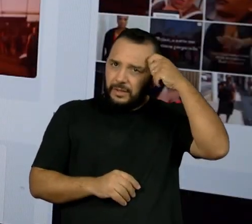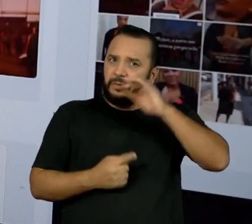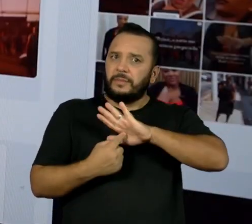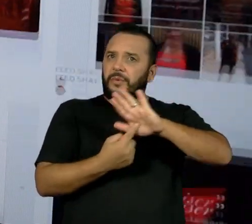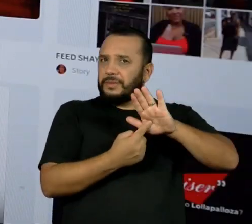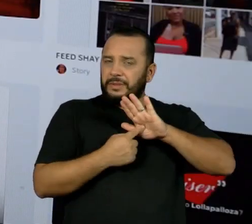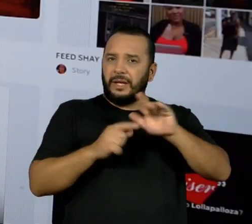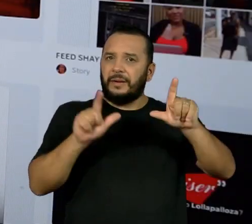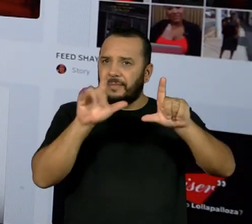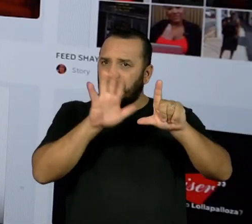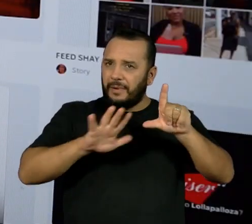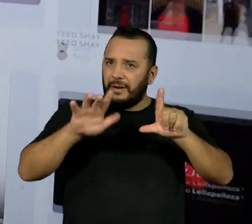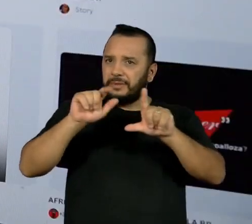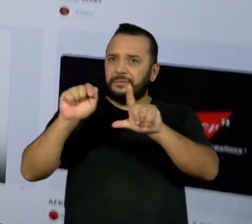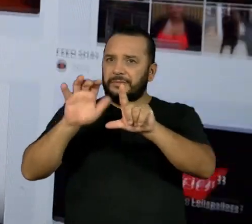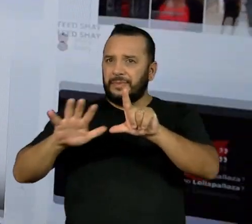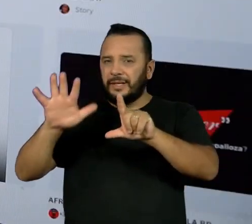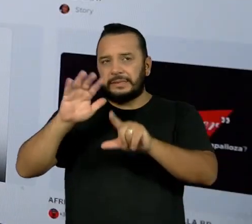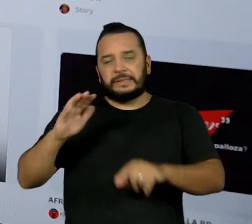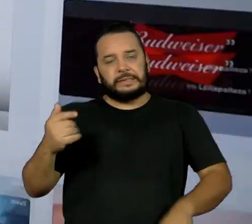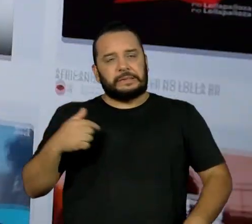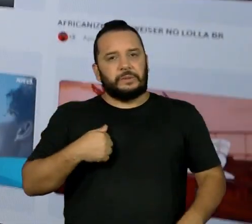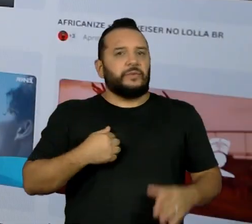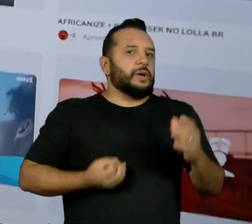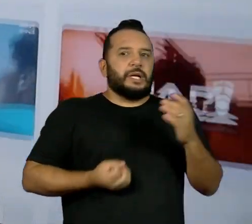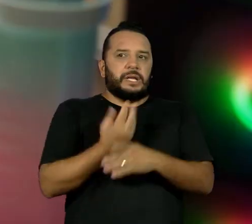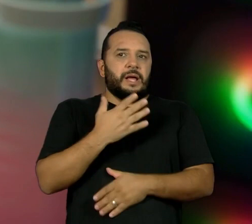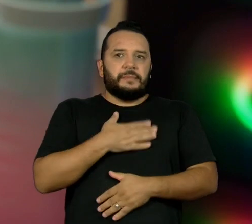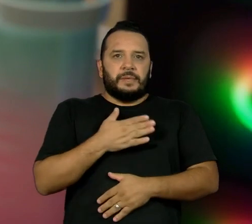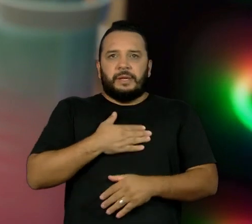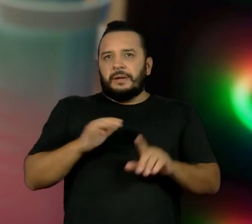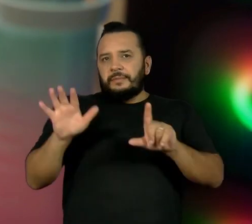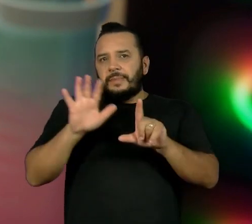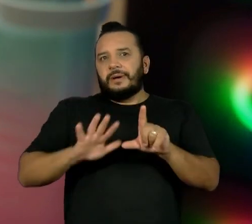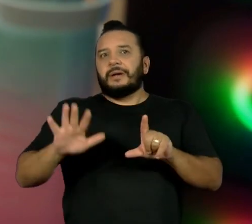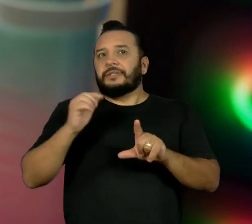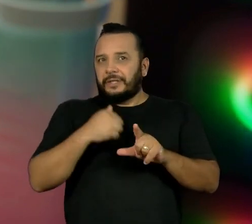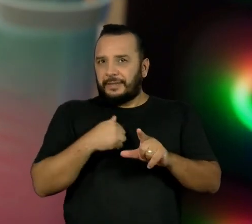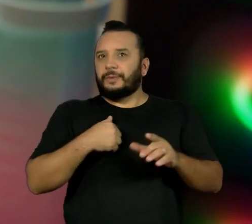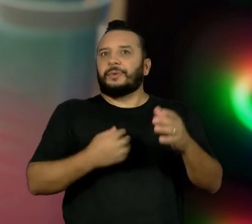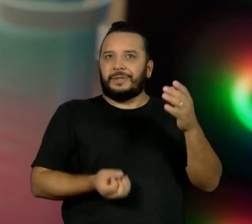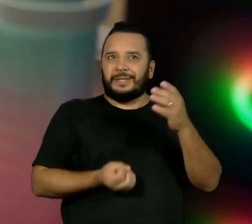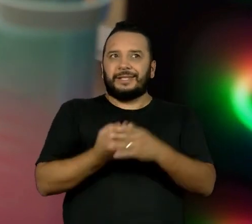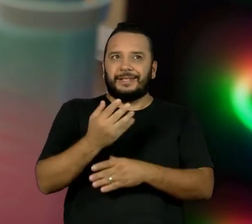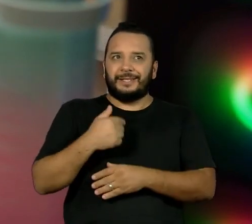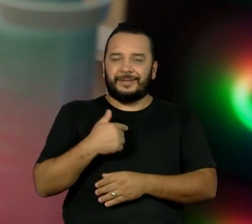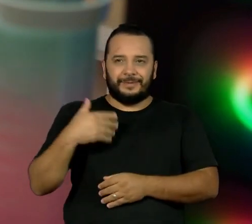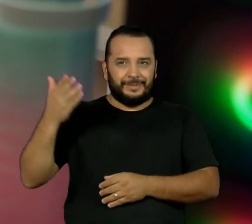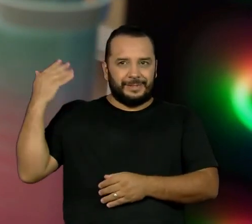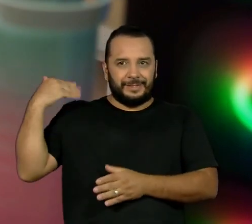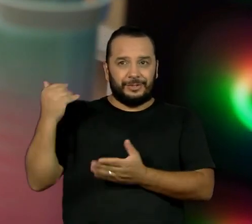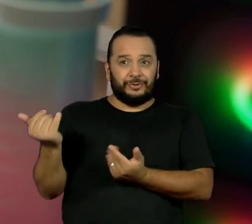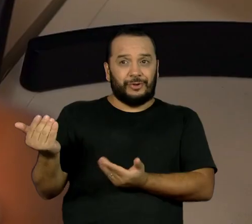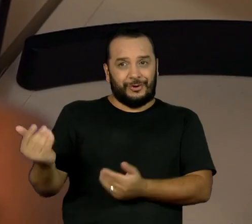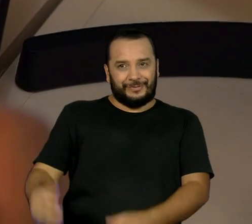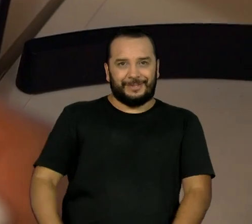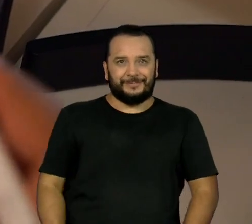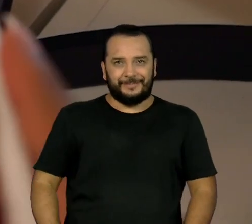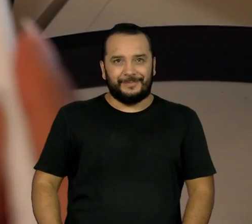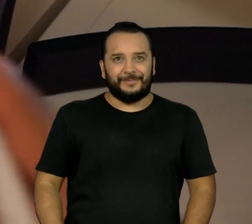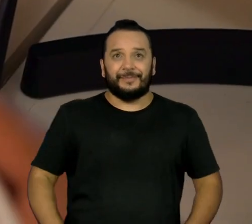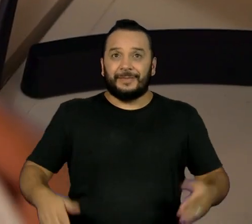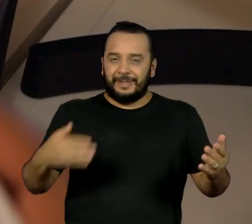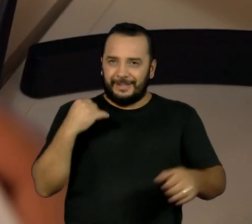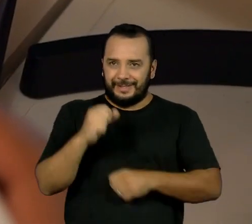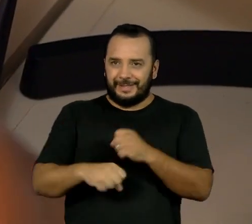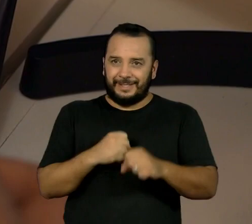algumas páginas e eu falei, vou criar minha própria página. Eu acabei criando, né, quando era jovem, e esse